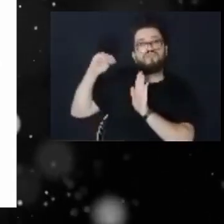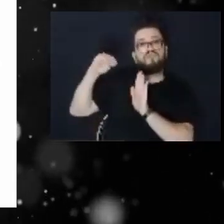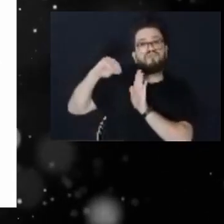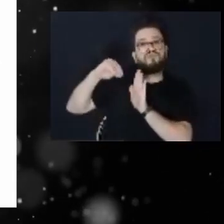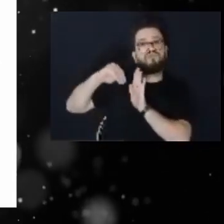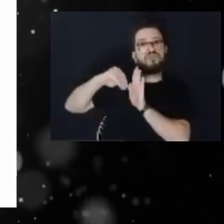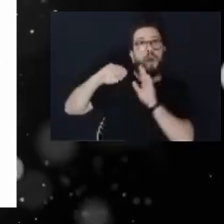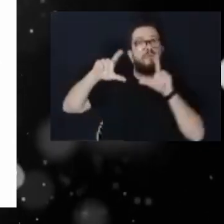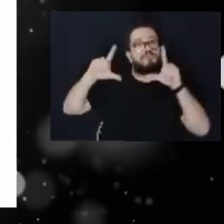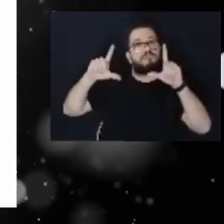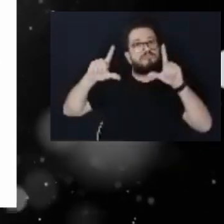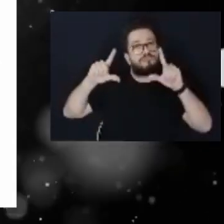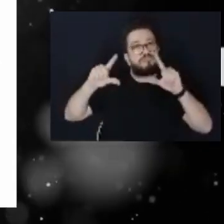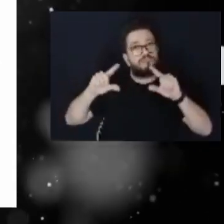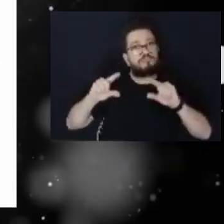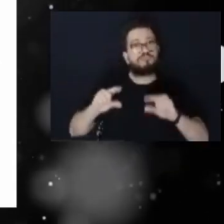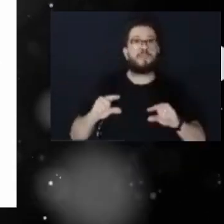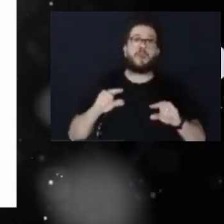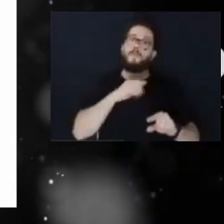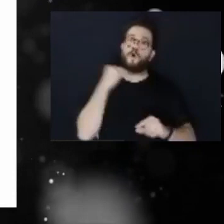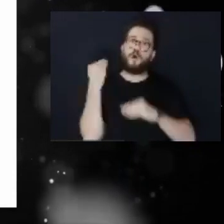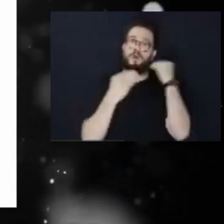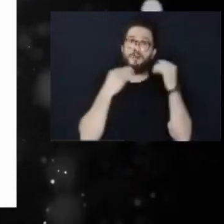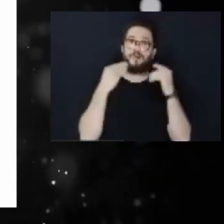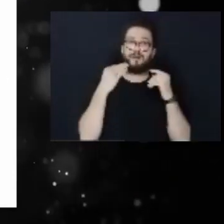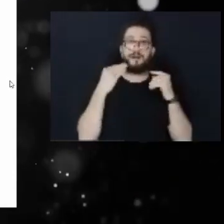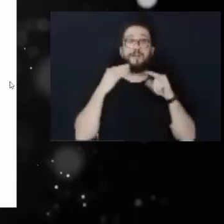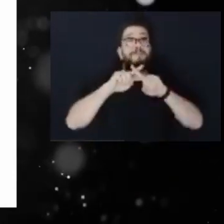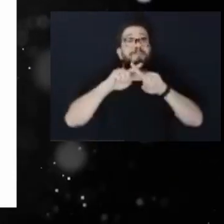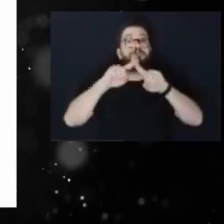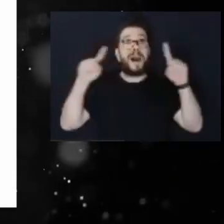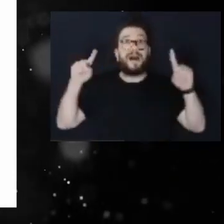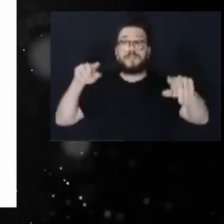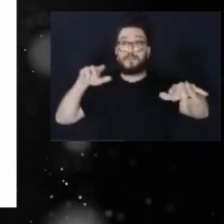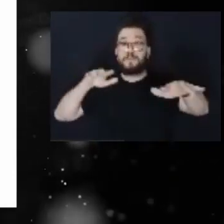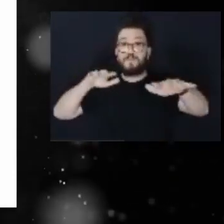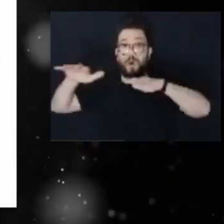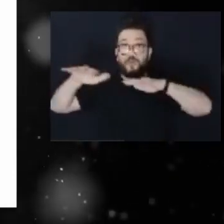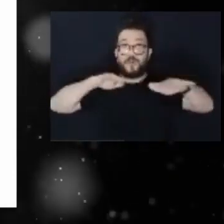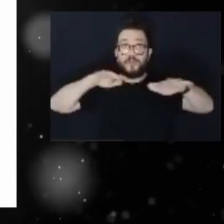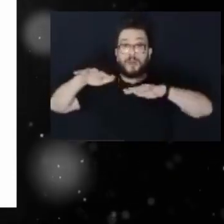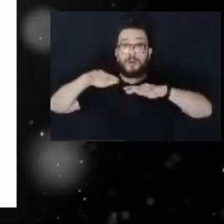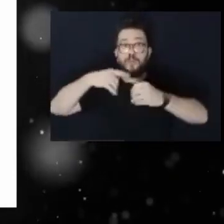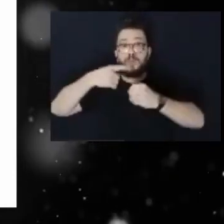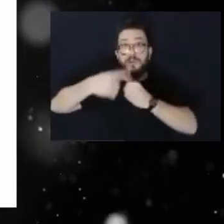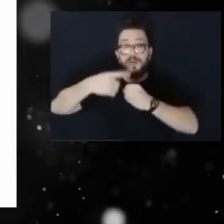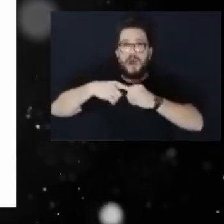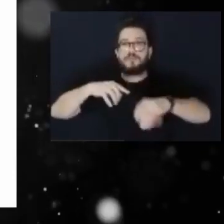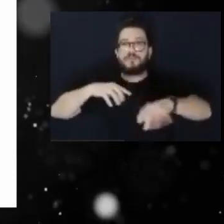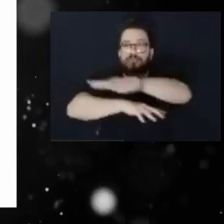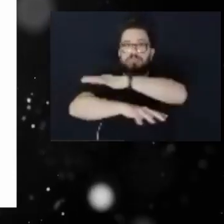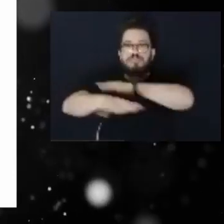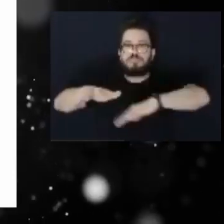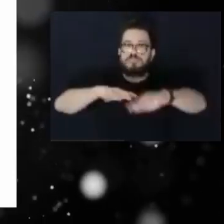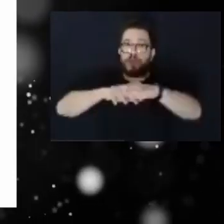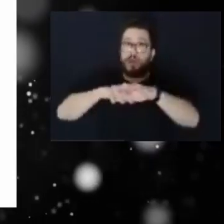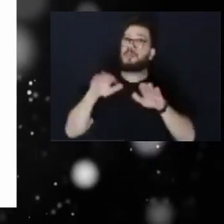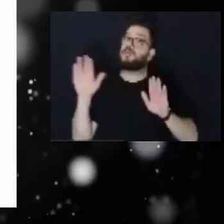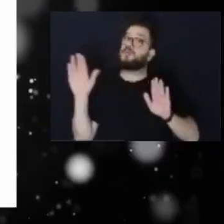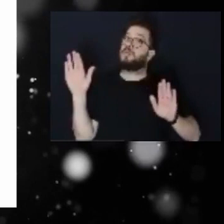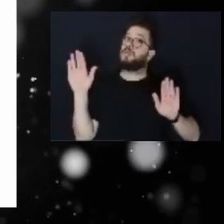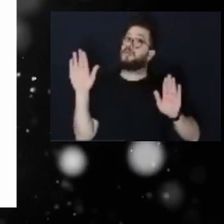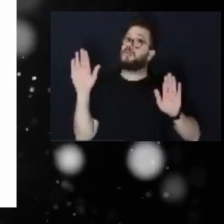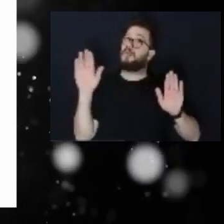aumento dos índices de mobilidade urbana vão influenciar diretamente nesse aumento. Então, isso é extremamente importante